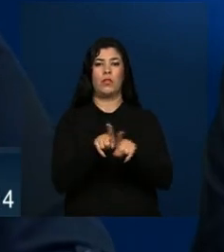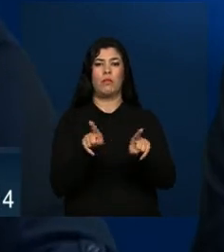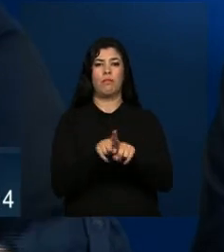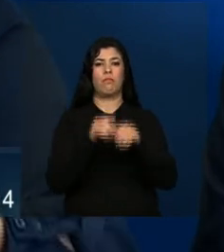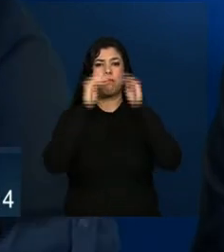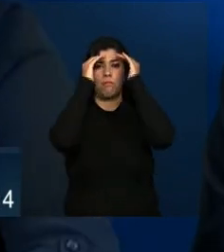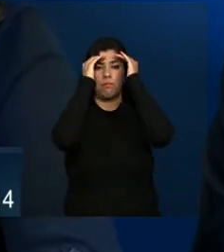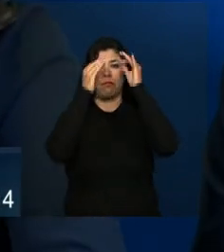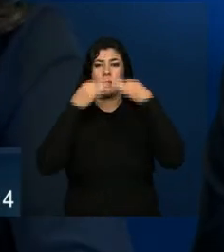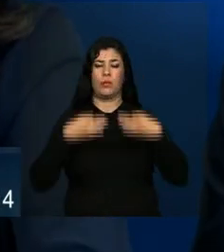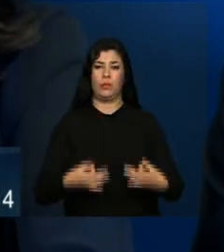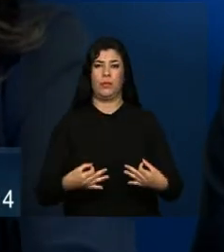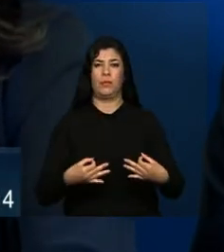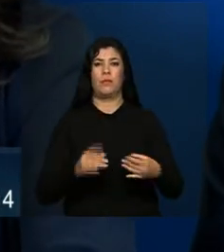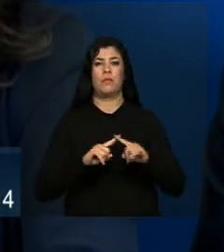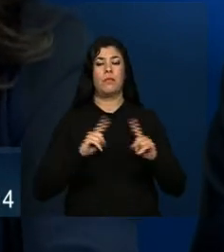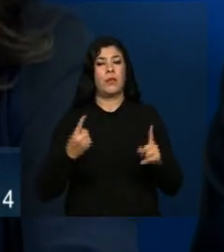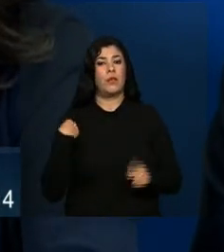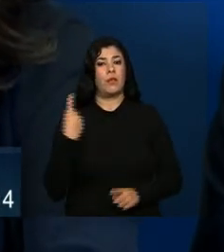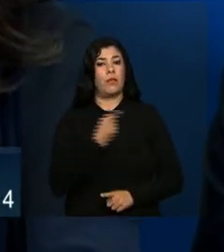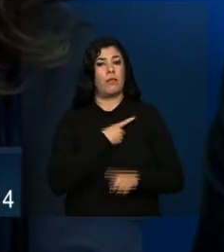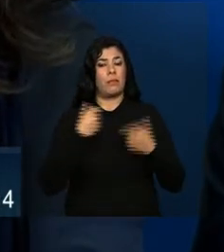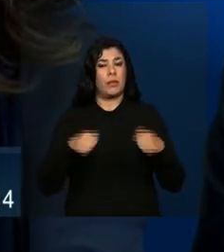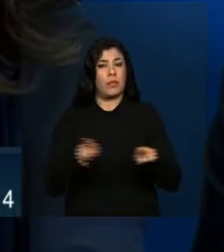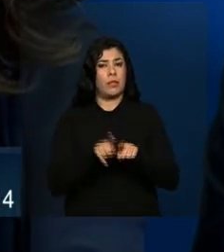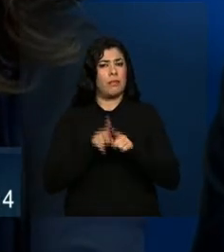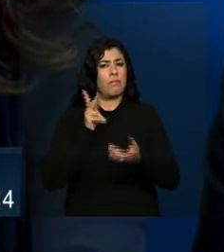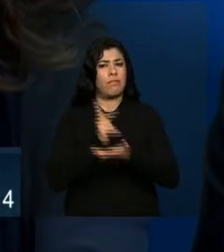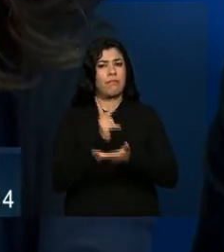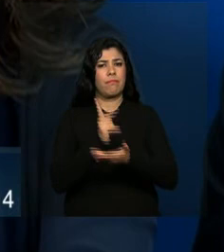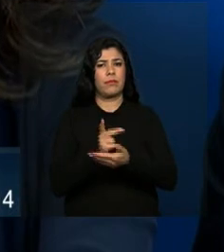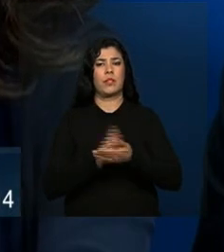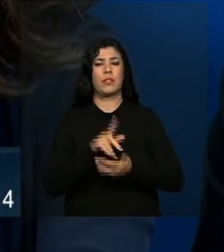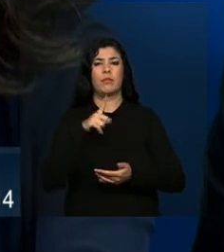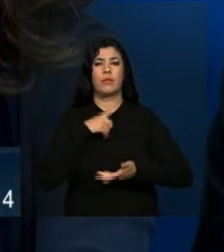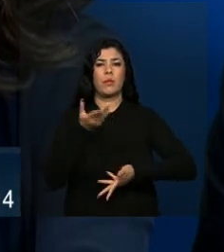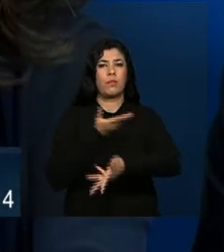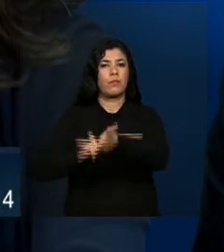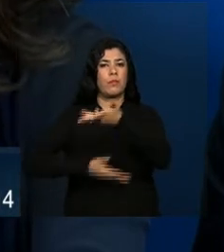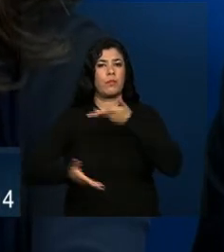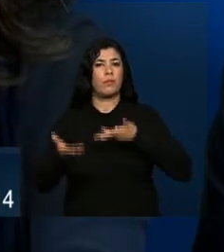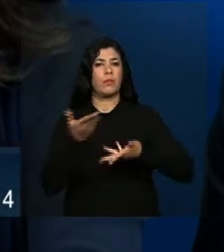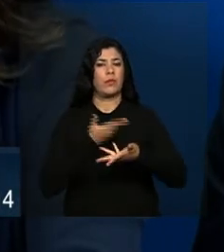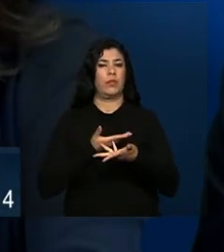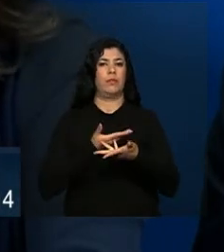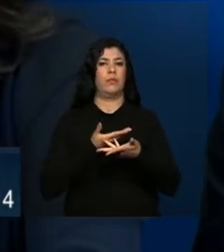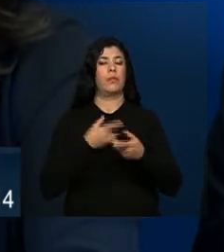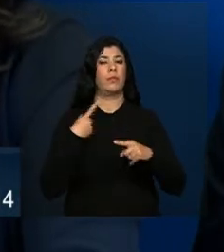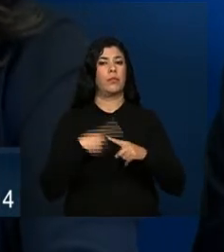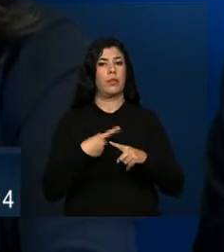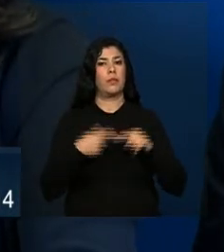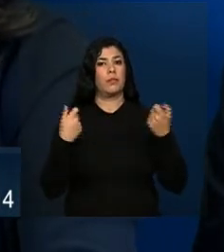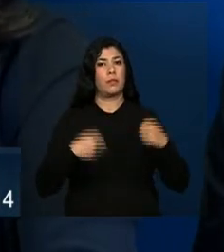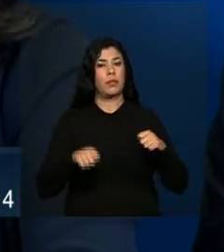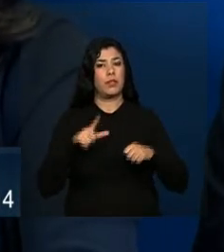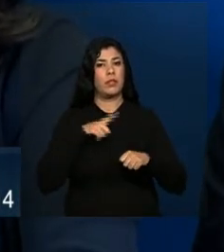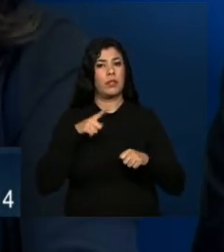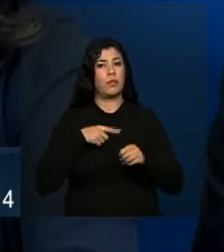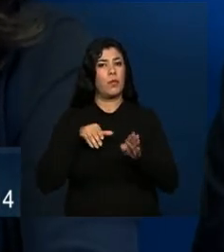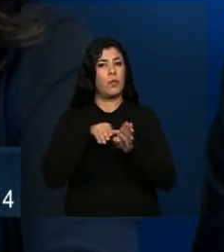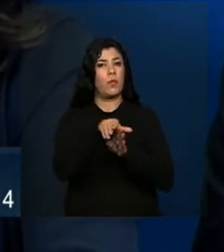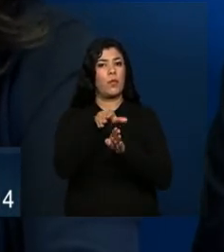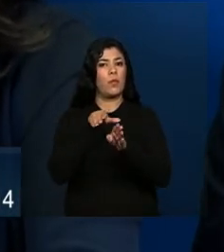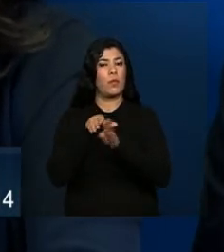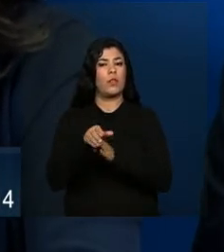respeitados mas não nós precisamos sempre de cooperação por quê que nós precisamos de uma